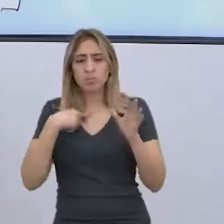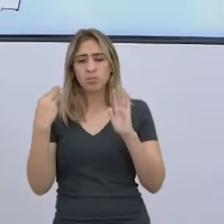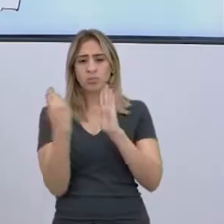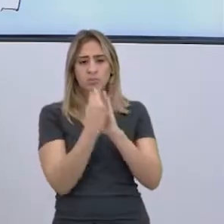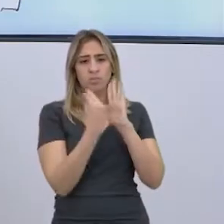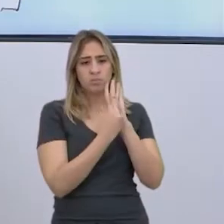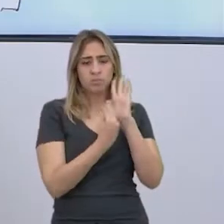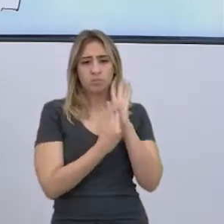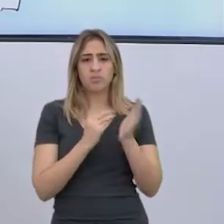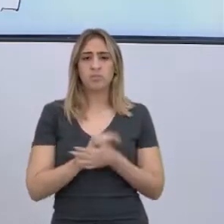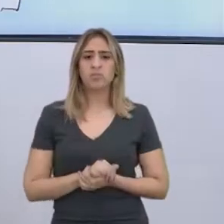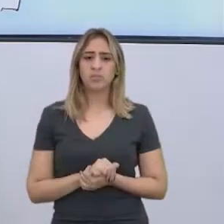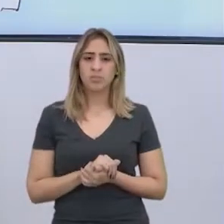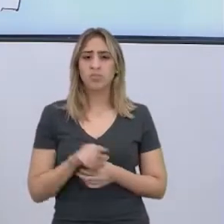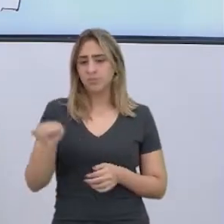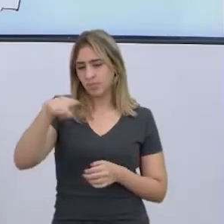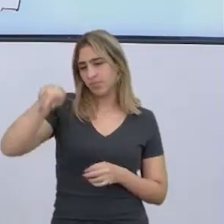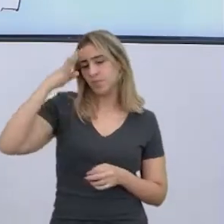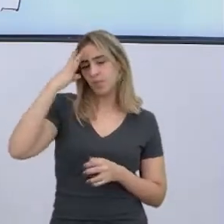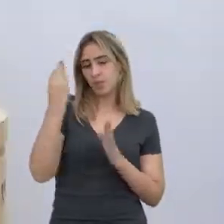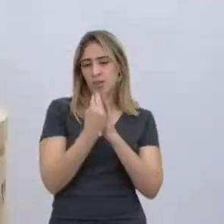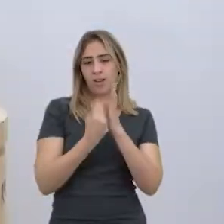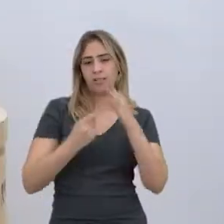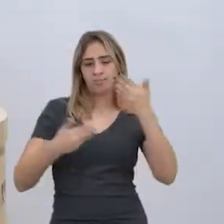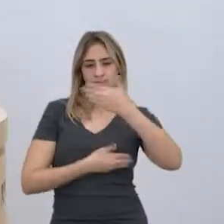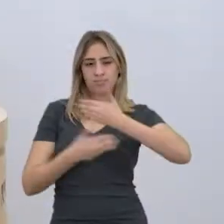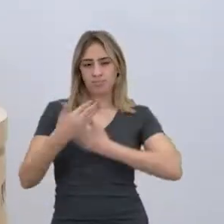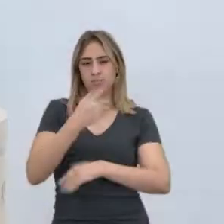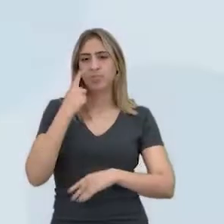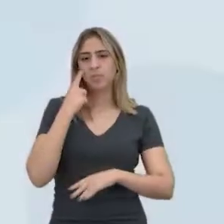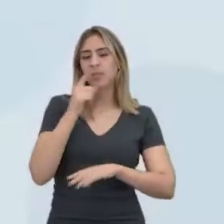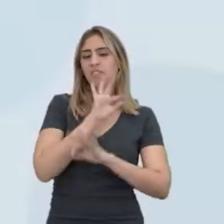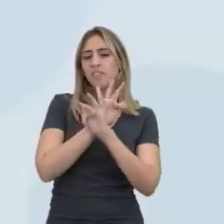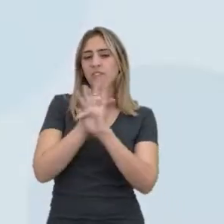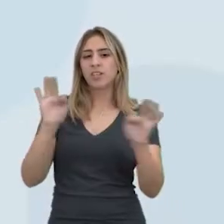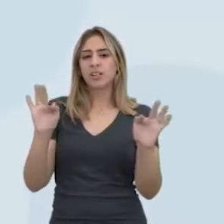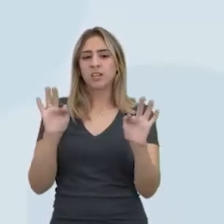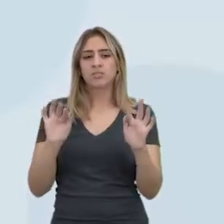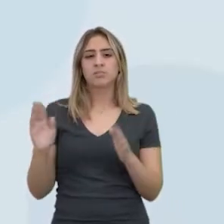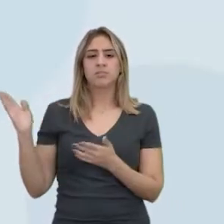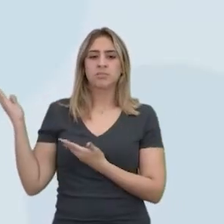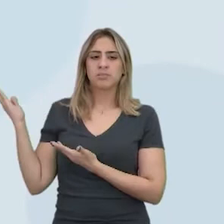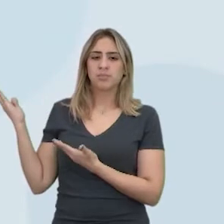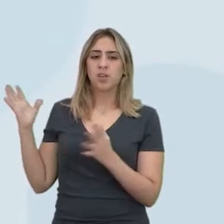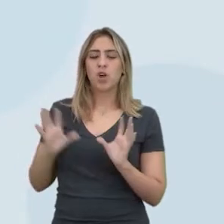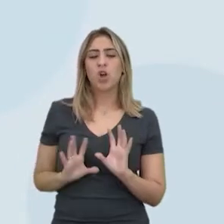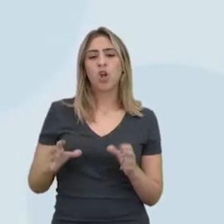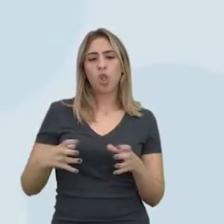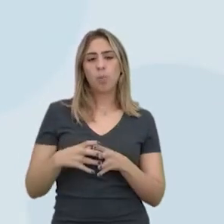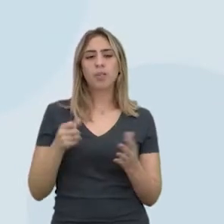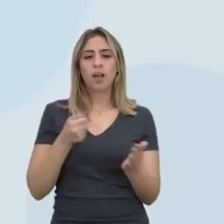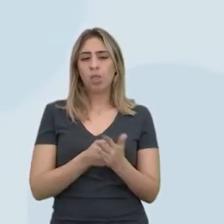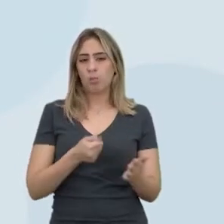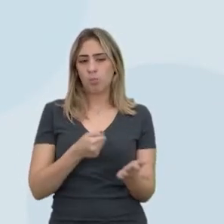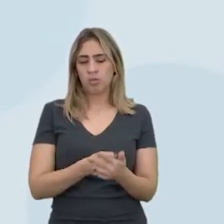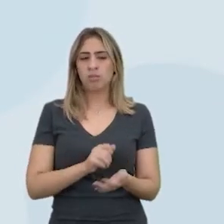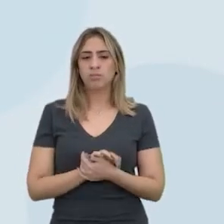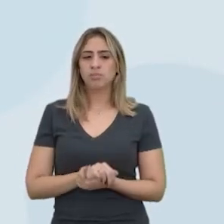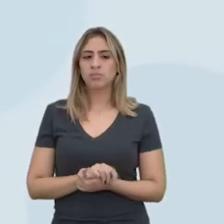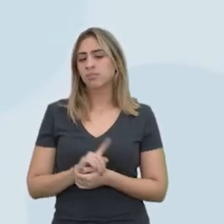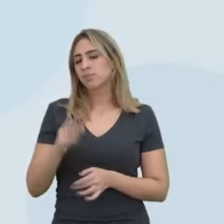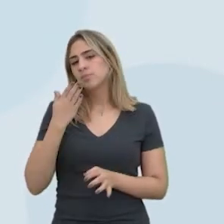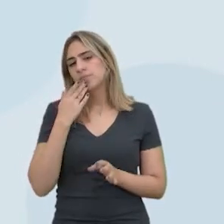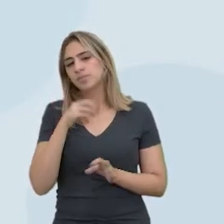aí, os meninos vão colocar ali para vocês na tela, uma frase do Clube da Luta, que é um filme muito top de 1999. Não sei a